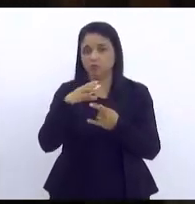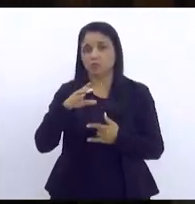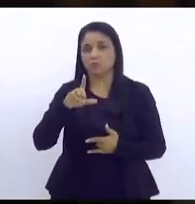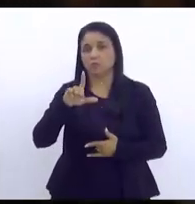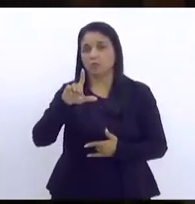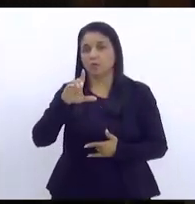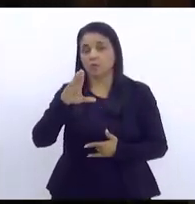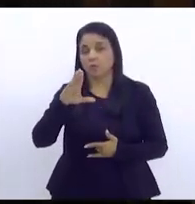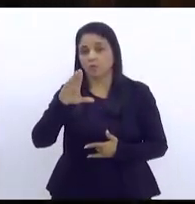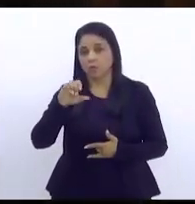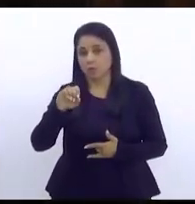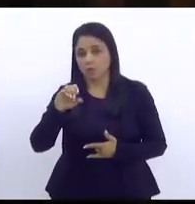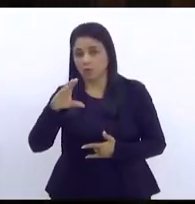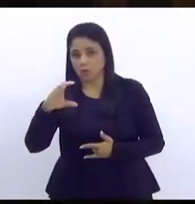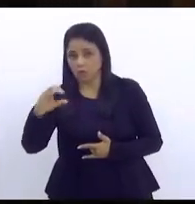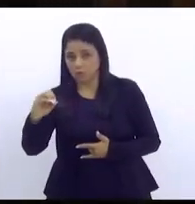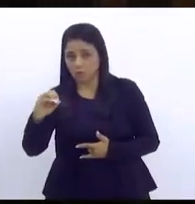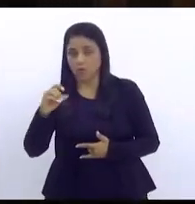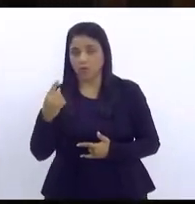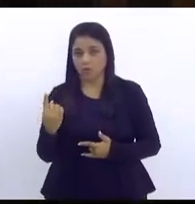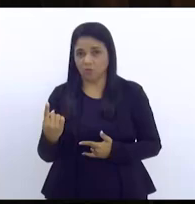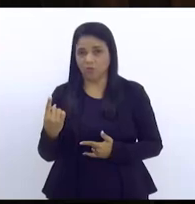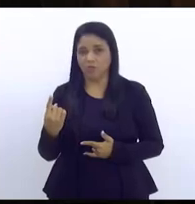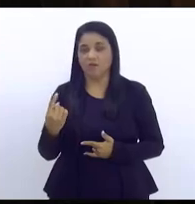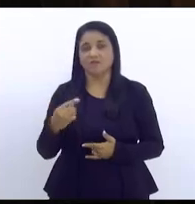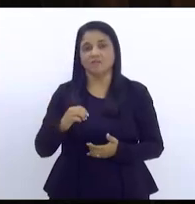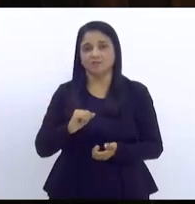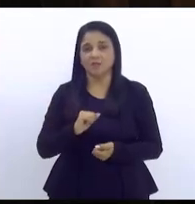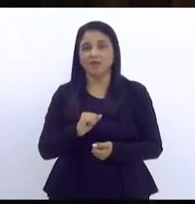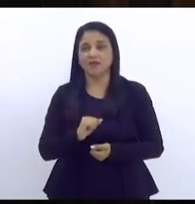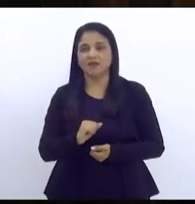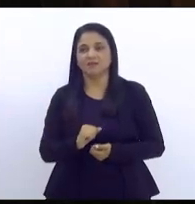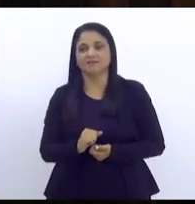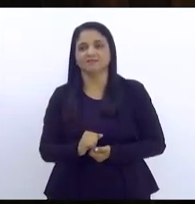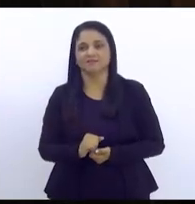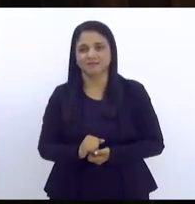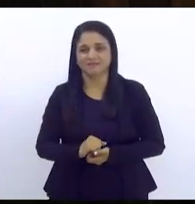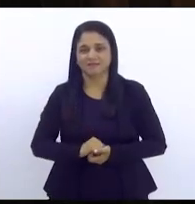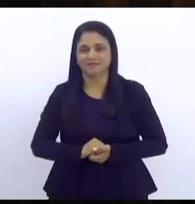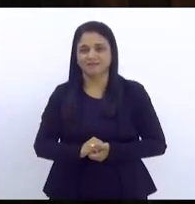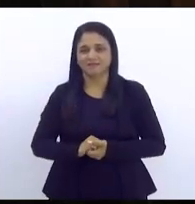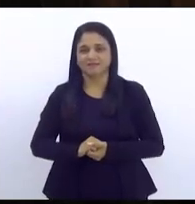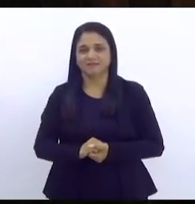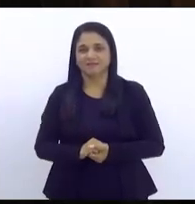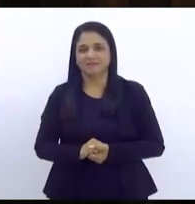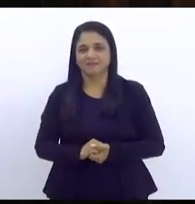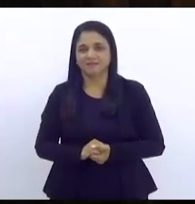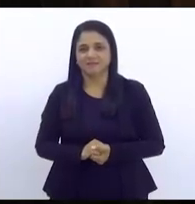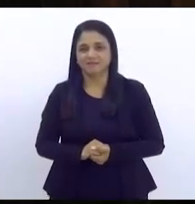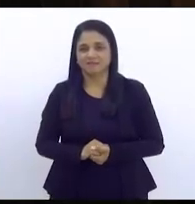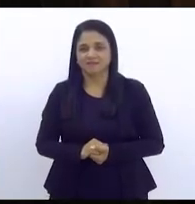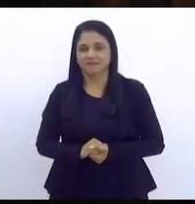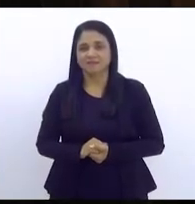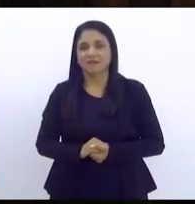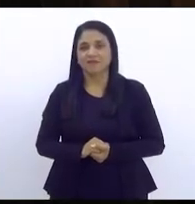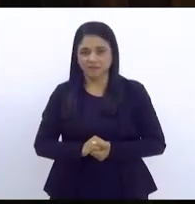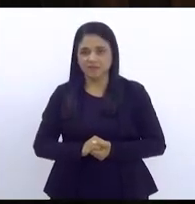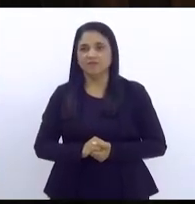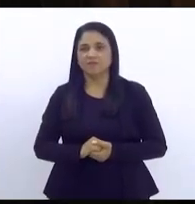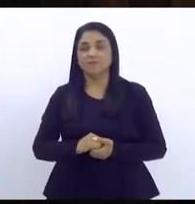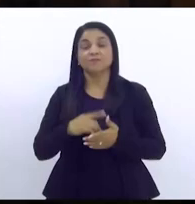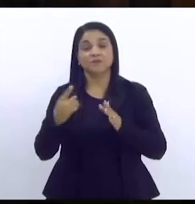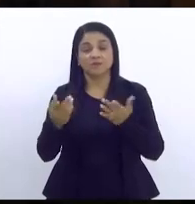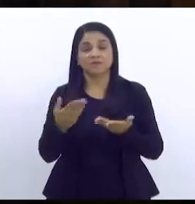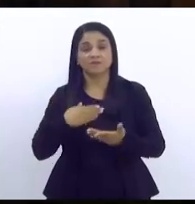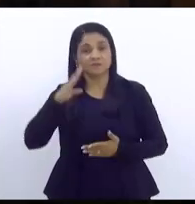um e eu gostaria inicialmente colocar a premissa a premissa